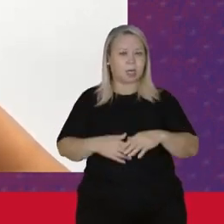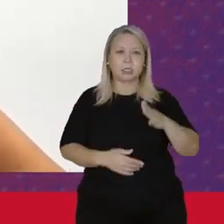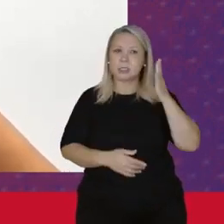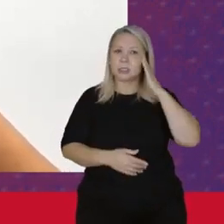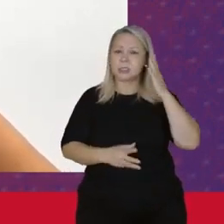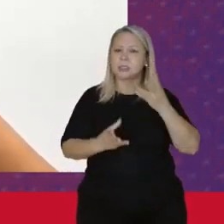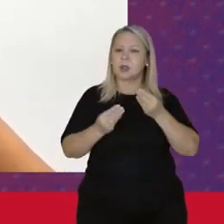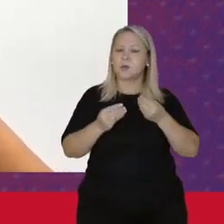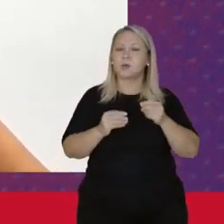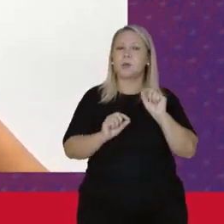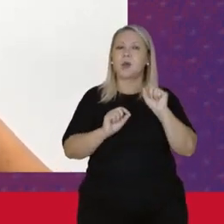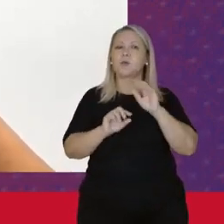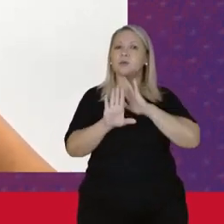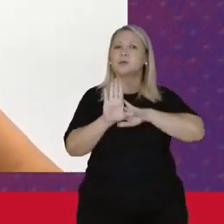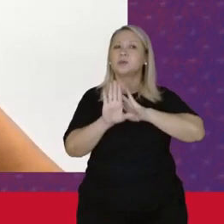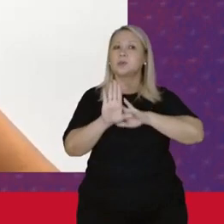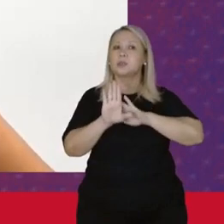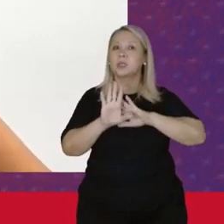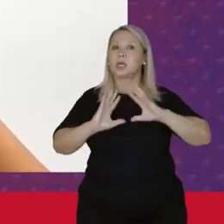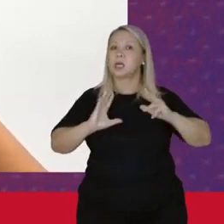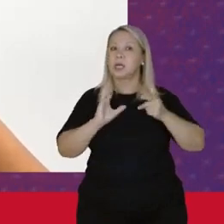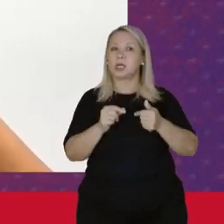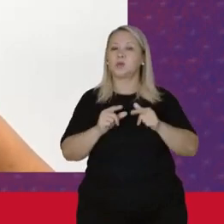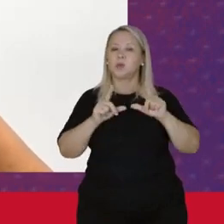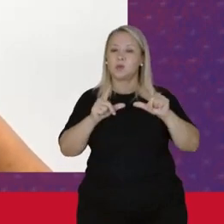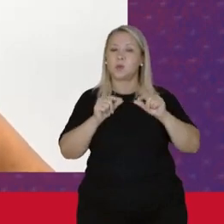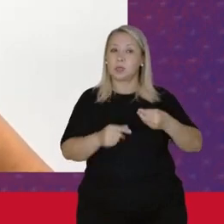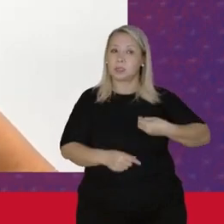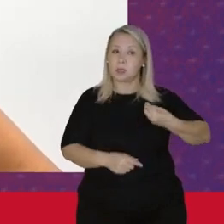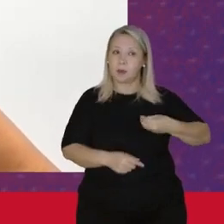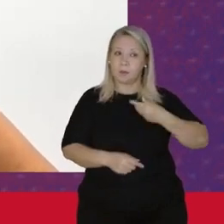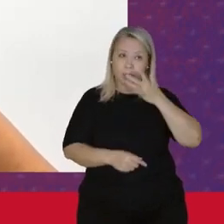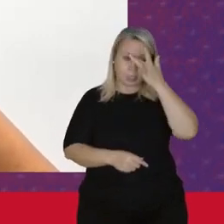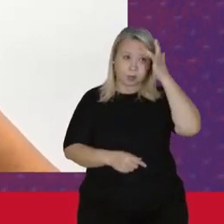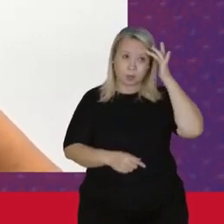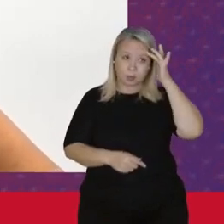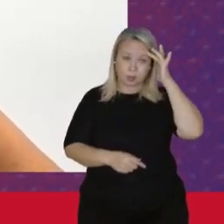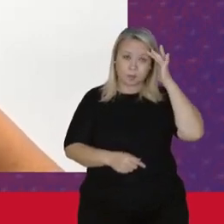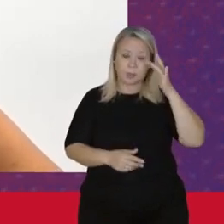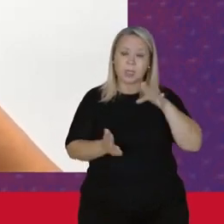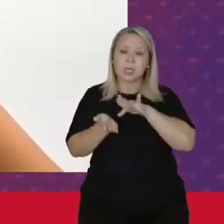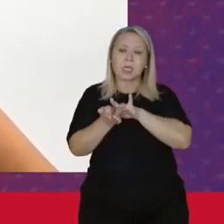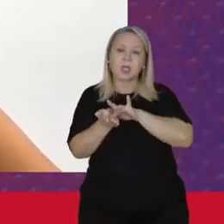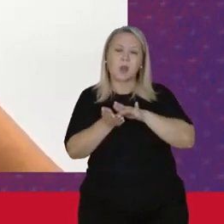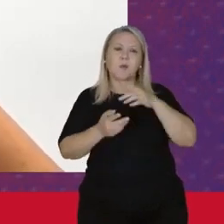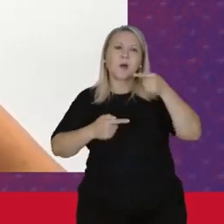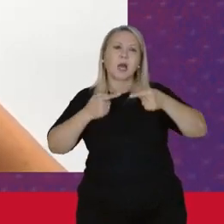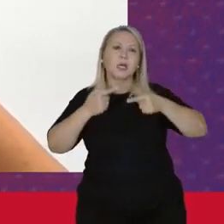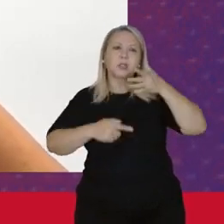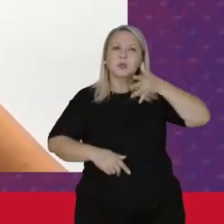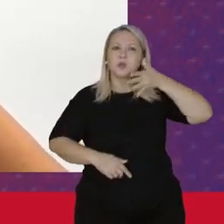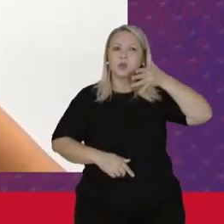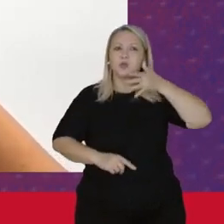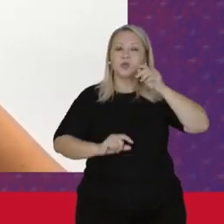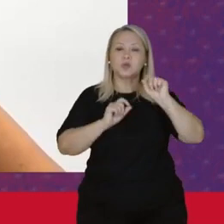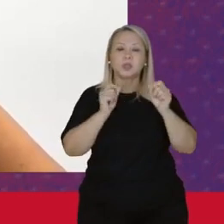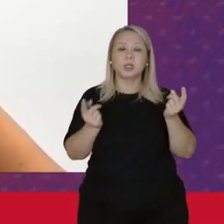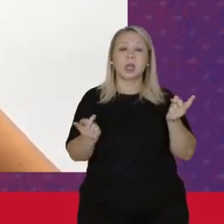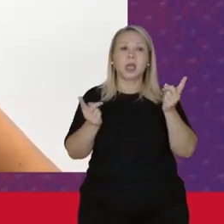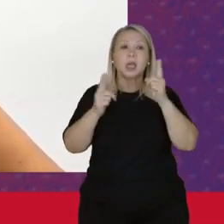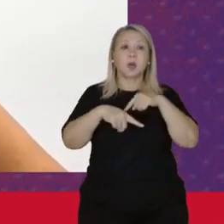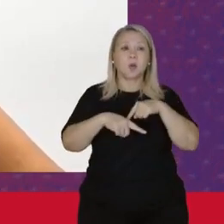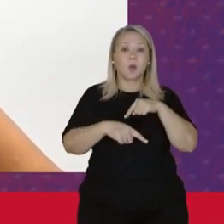bem o que é que está por trás disso. É tudo menos a vida das pessoas, né? E tem um falso discurso de que ir